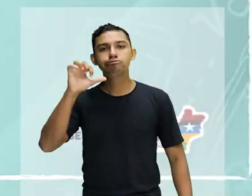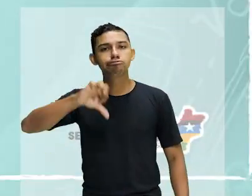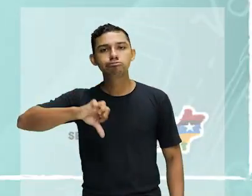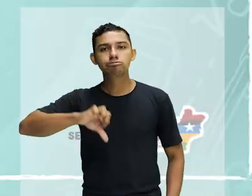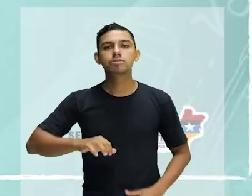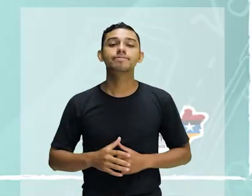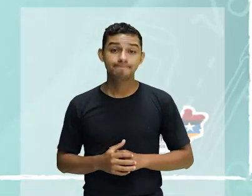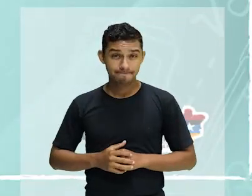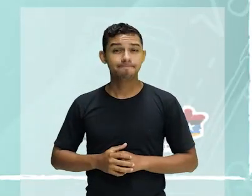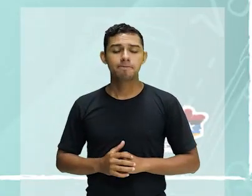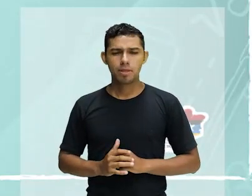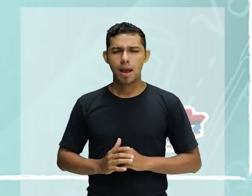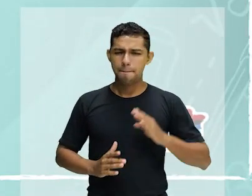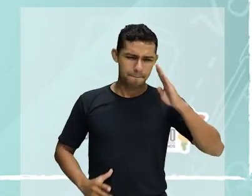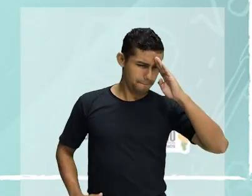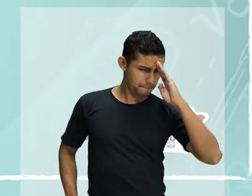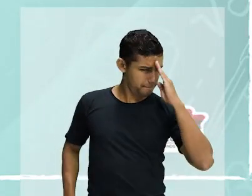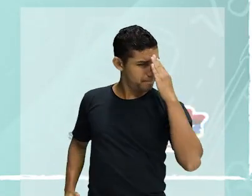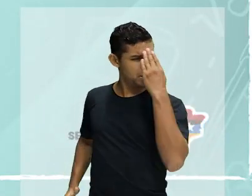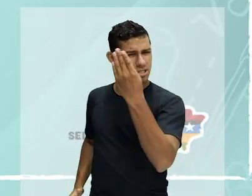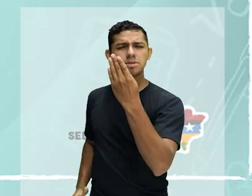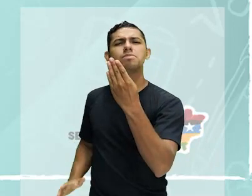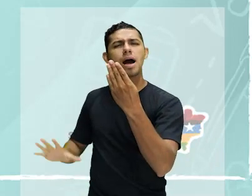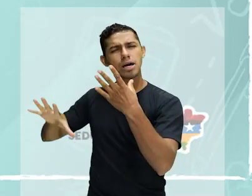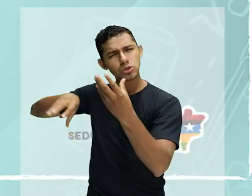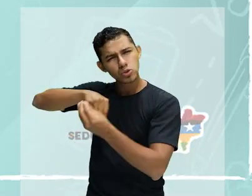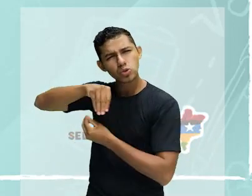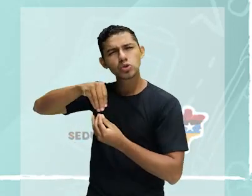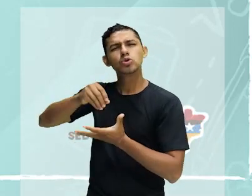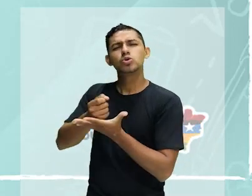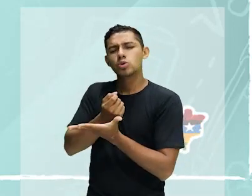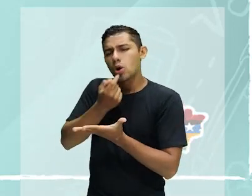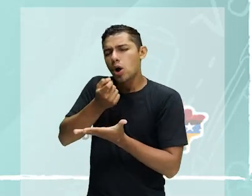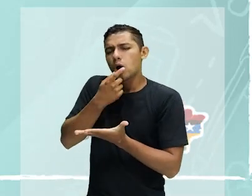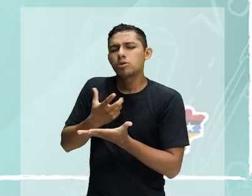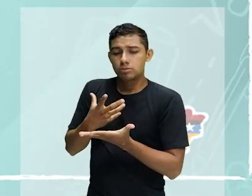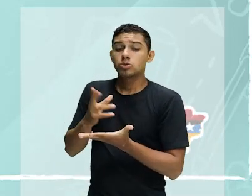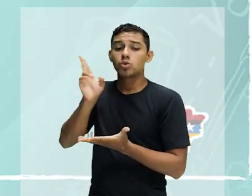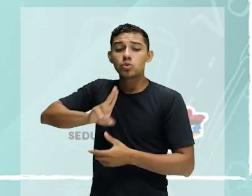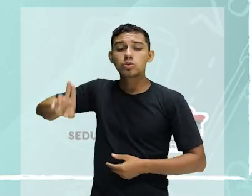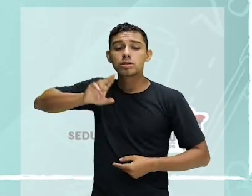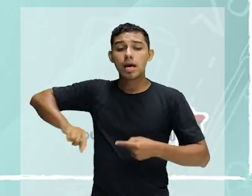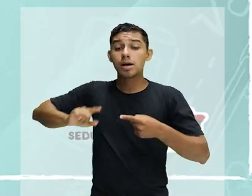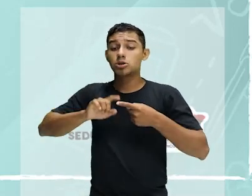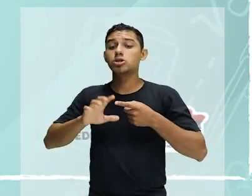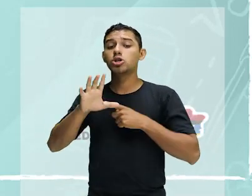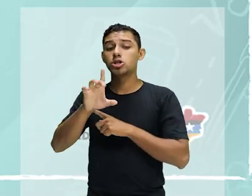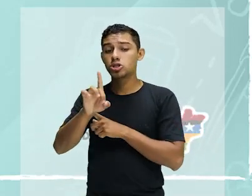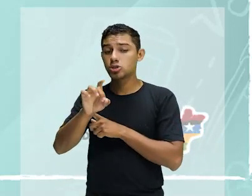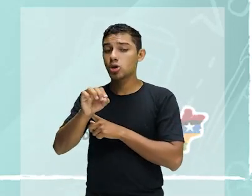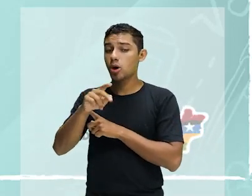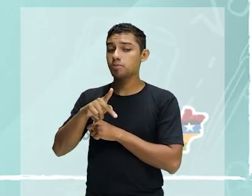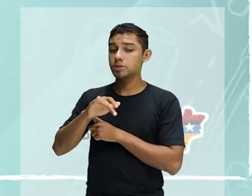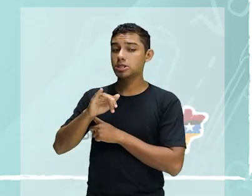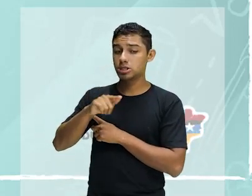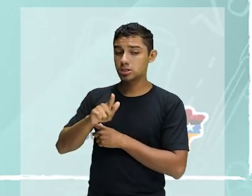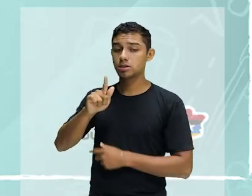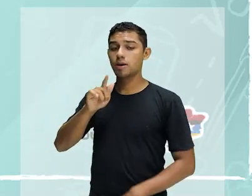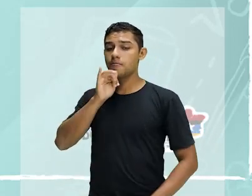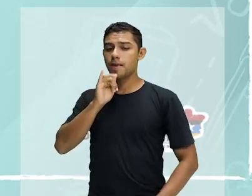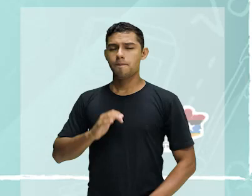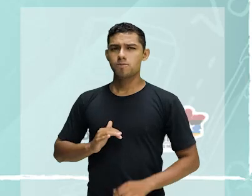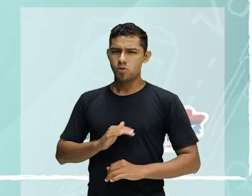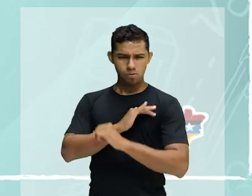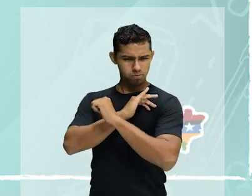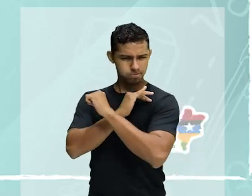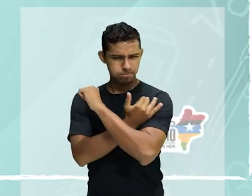Principais substâncias. As substâncias mais utilizadas e que são consideradas doping são aquelas que aumentam a